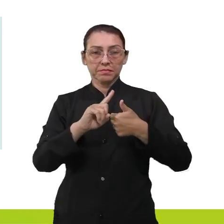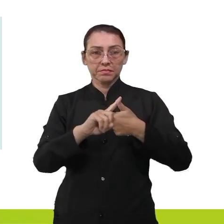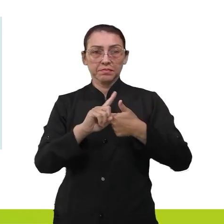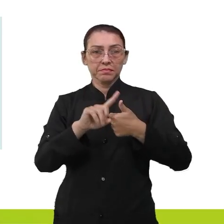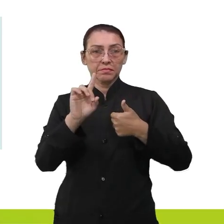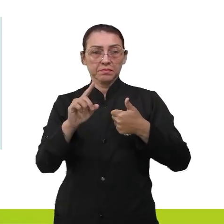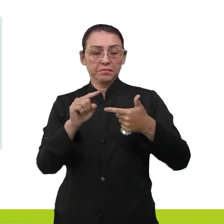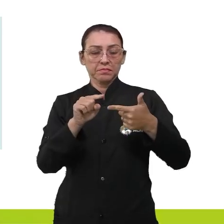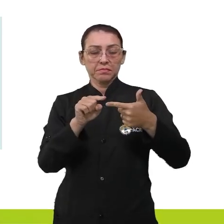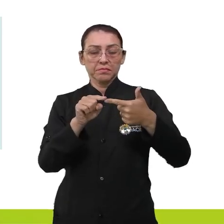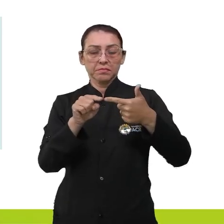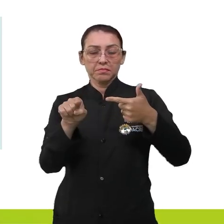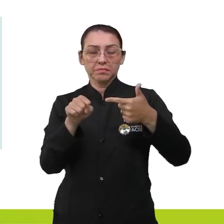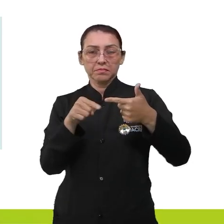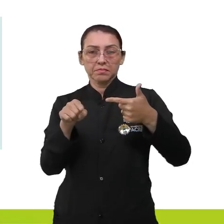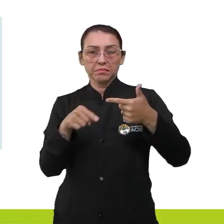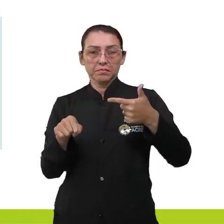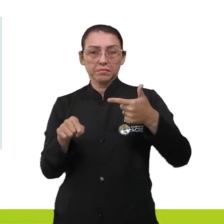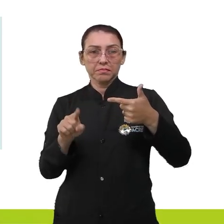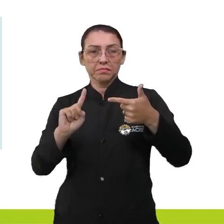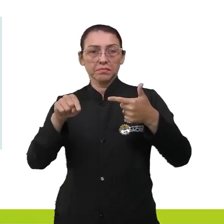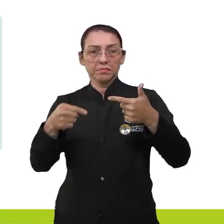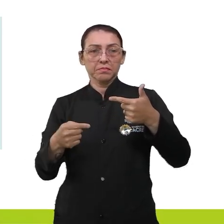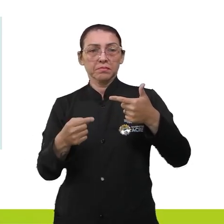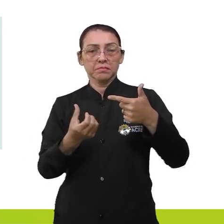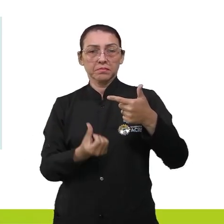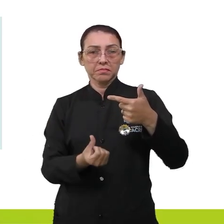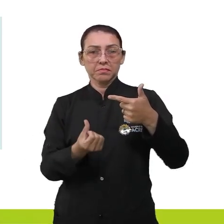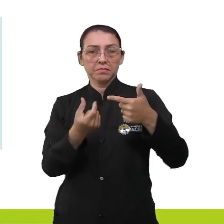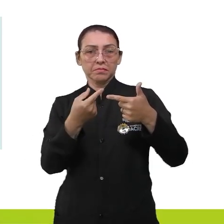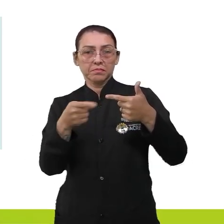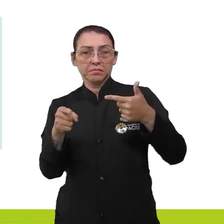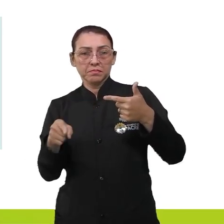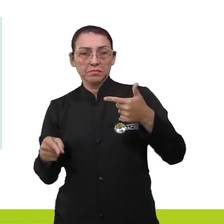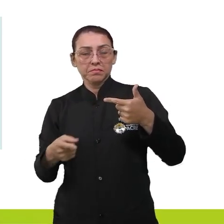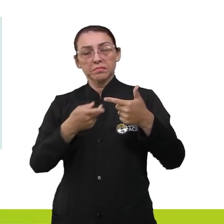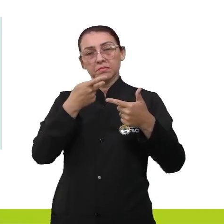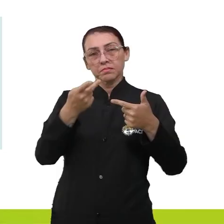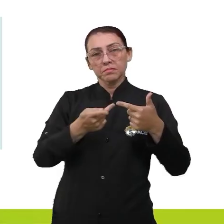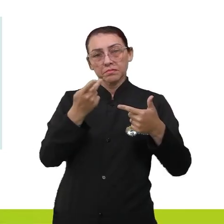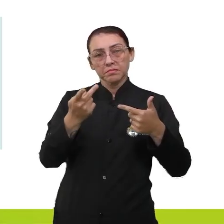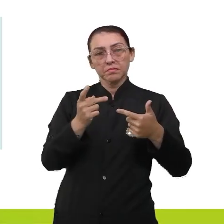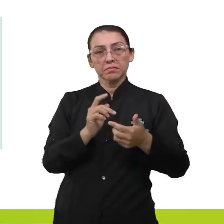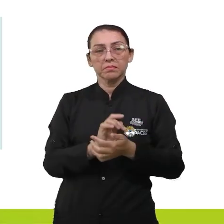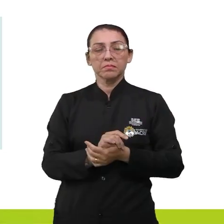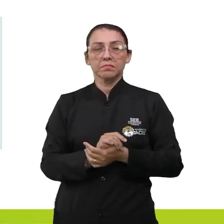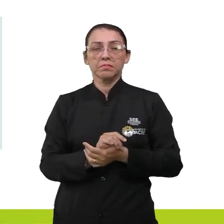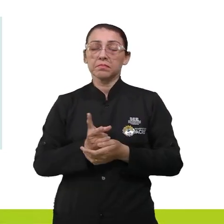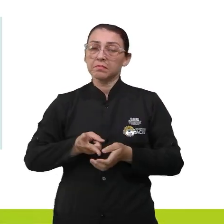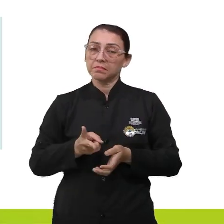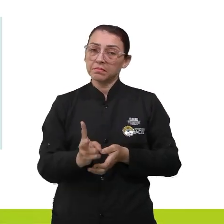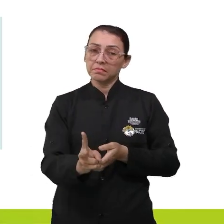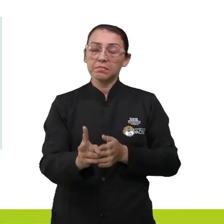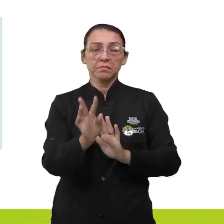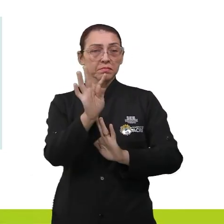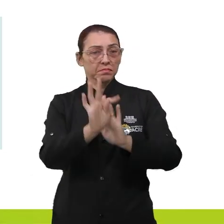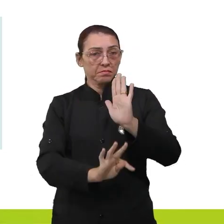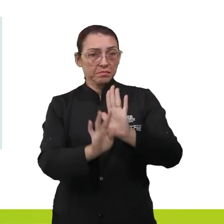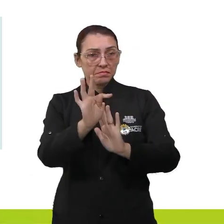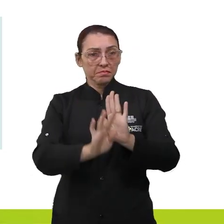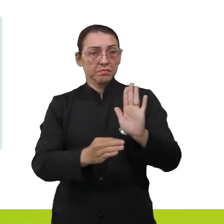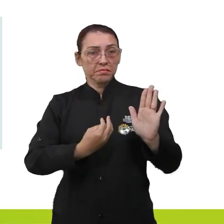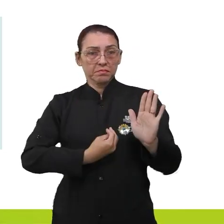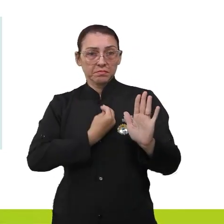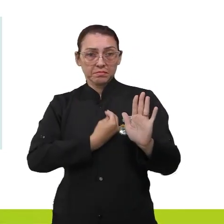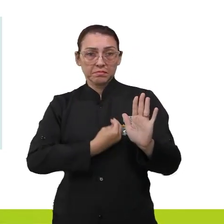com 3 linhas e o posterior com 6. E vai falar sobre a continuidade do texto.